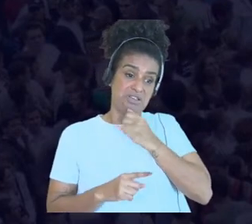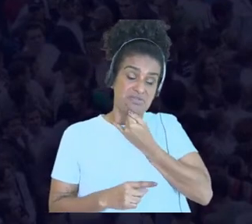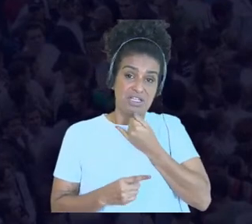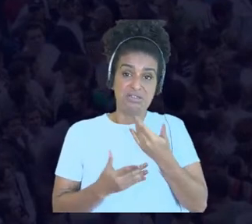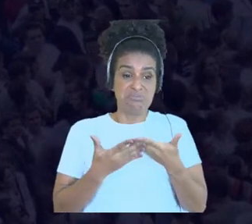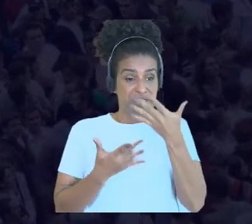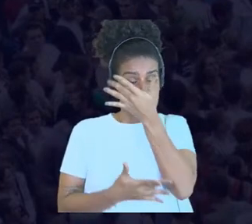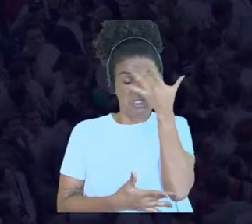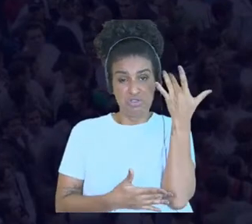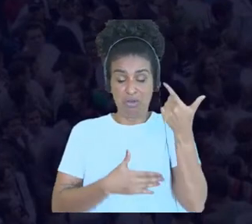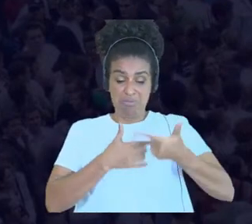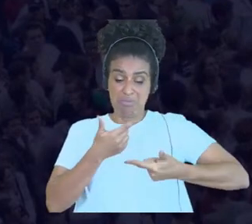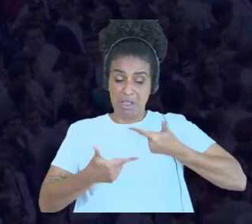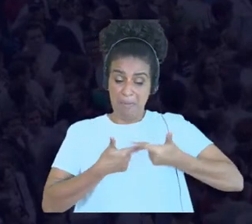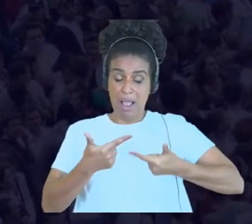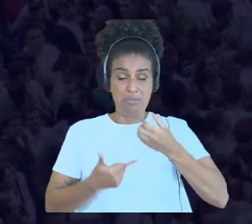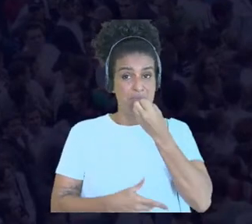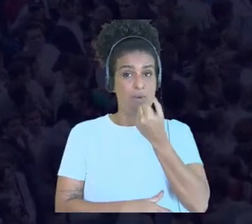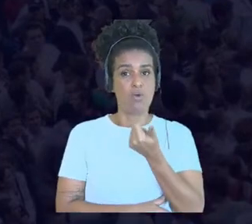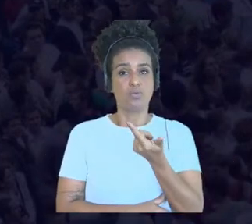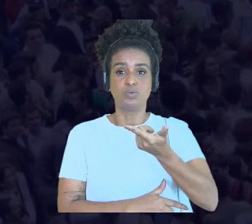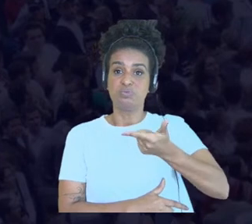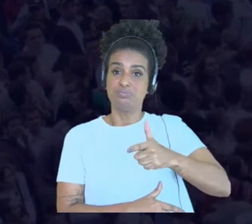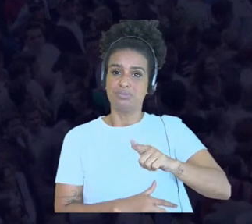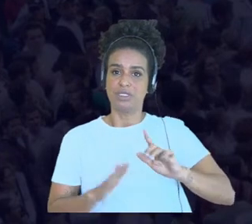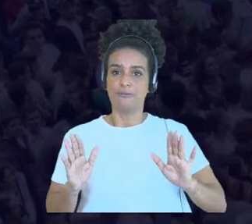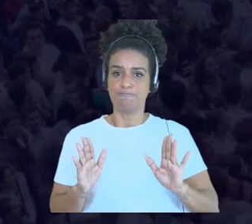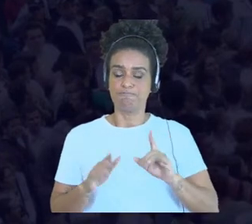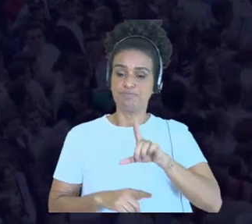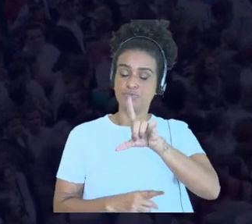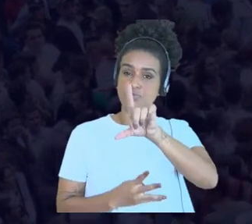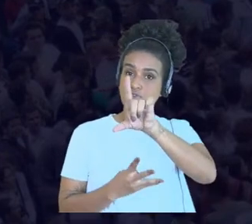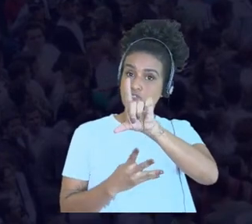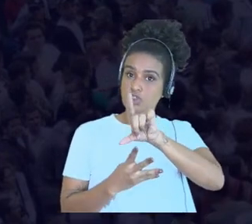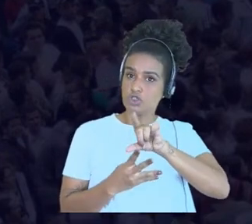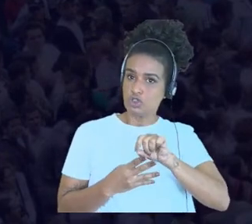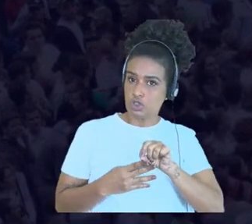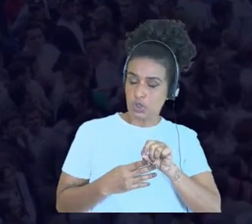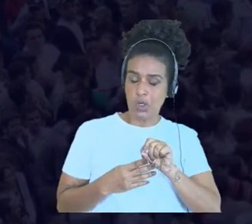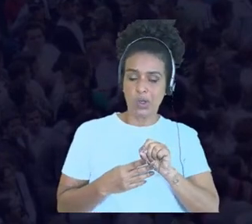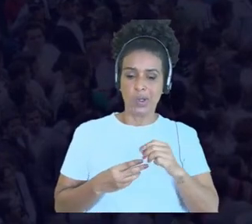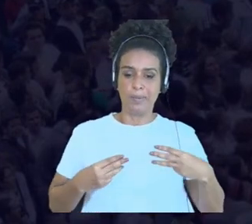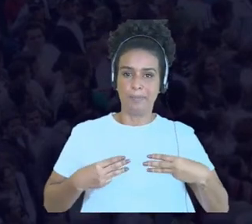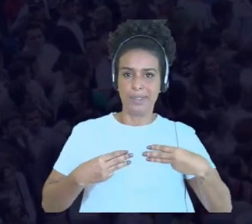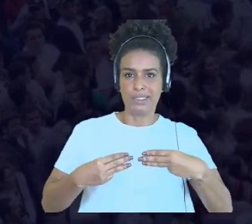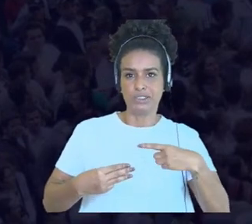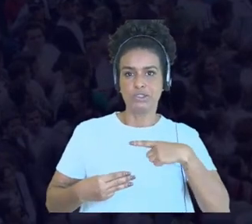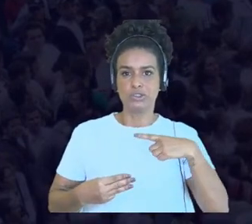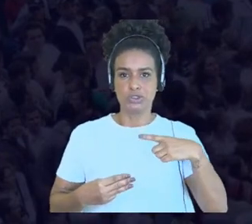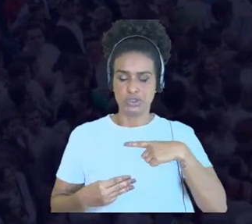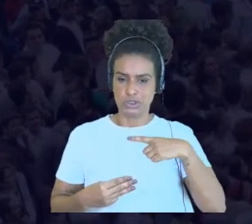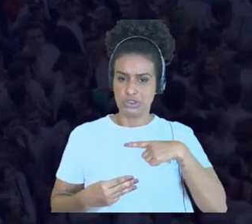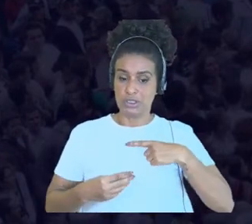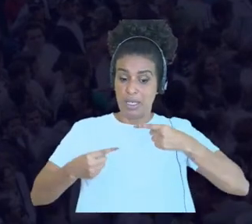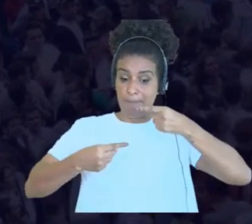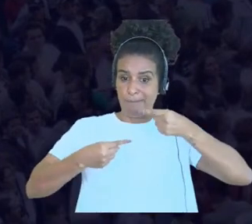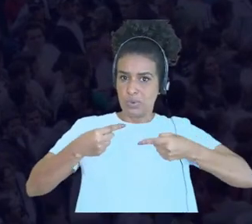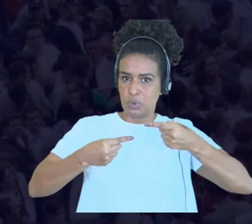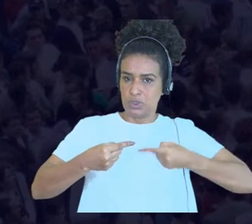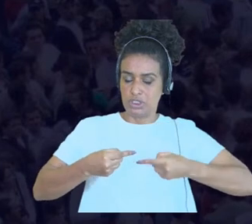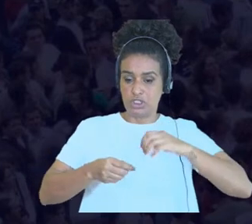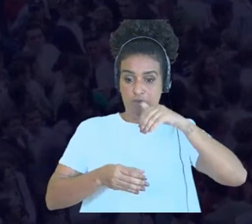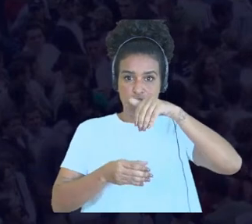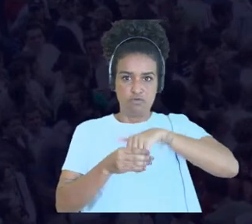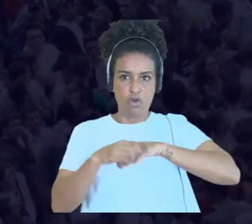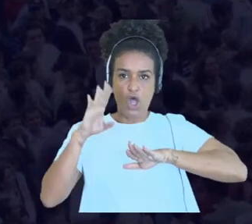Né? Quando você escolhe um ministro que tem um background político, que tem voto,